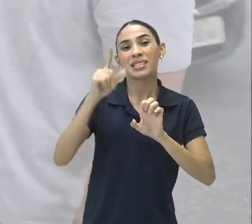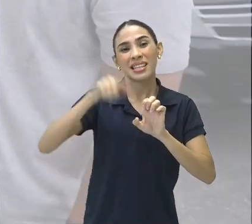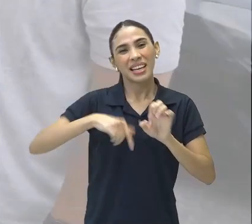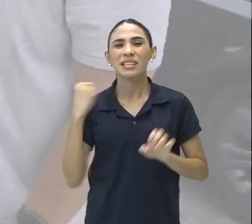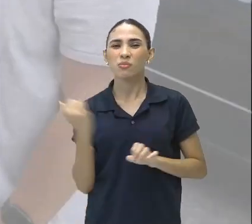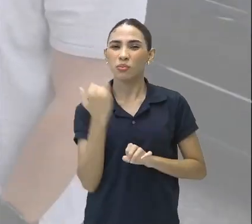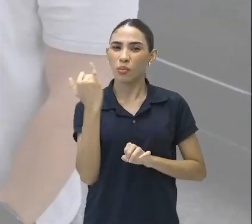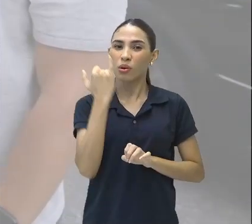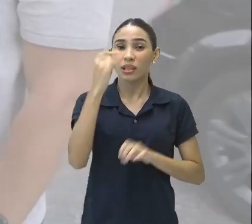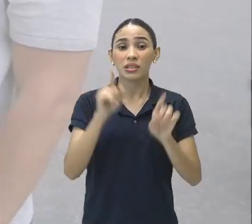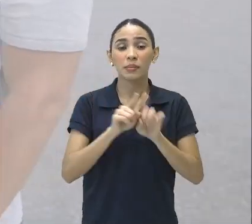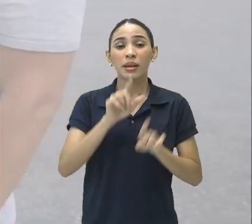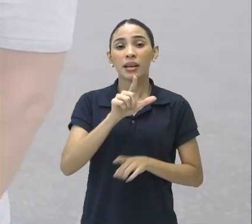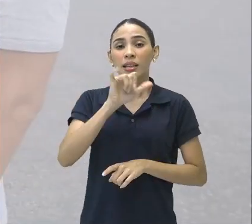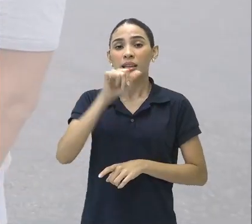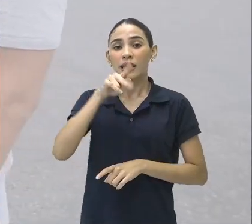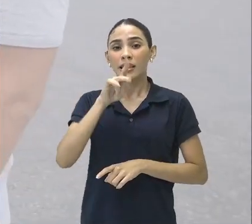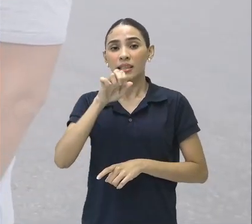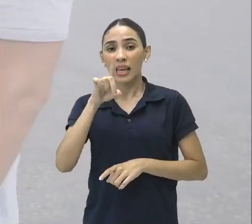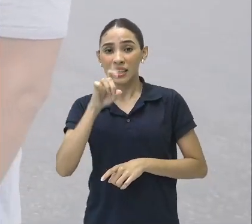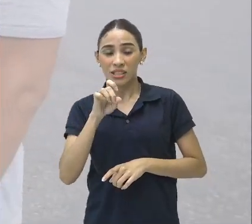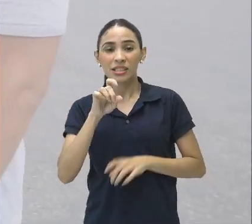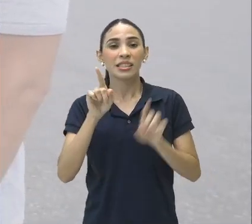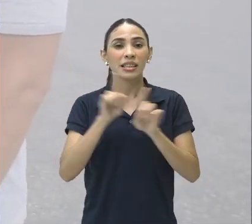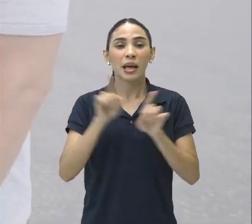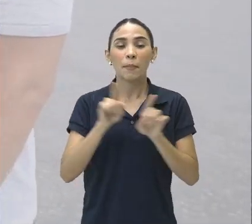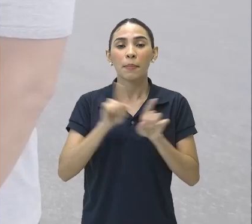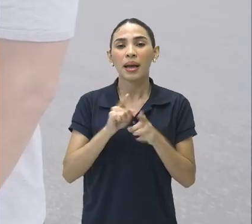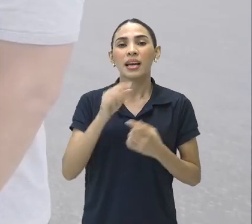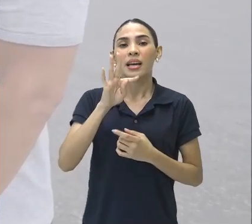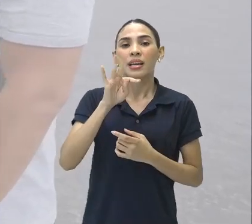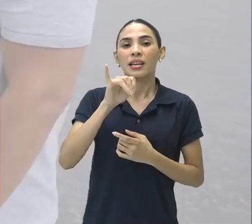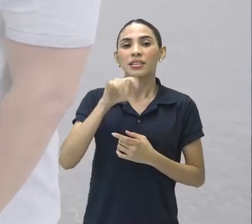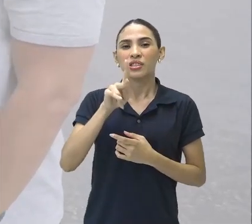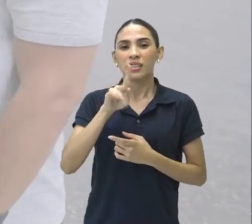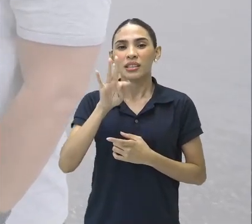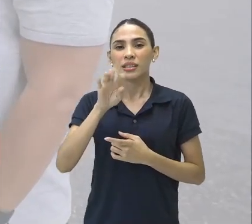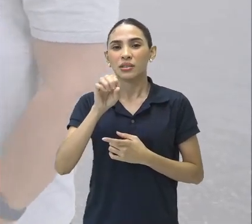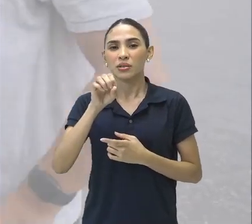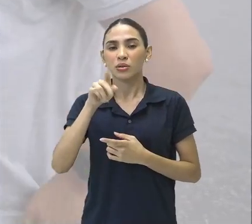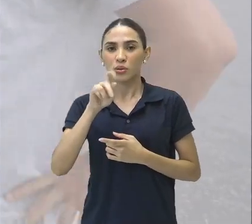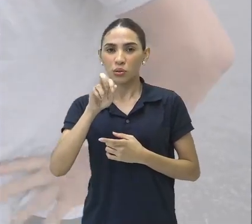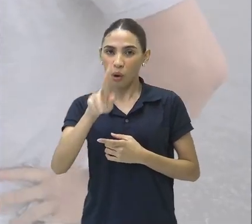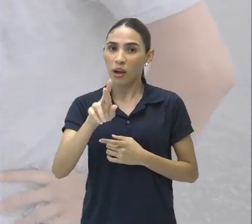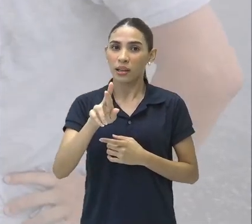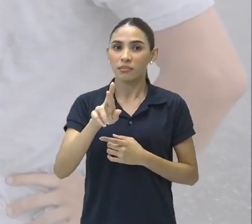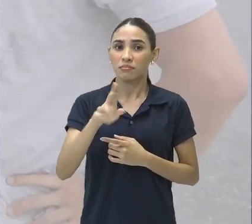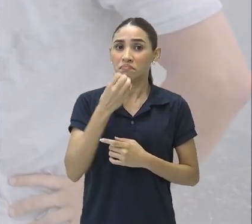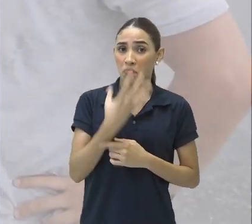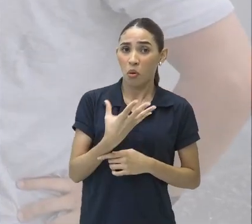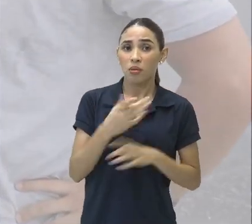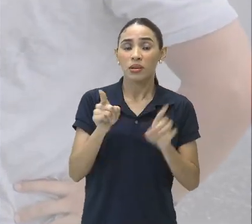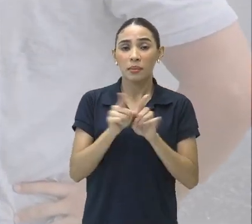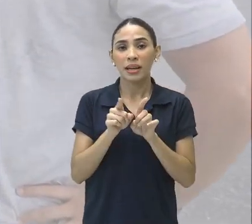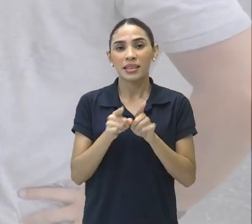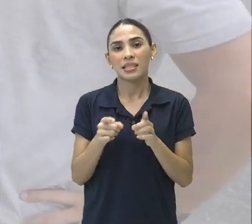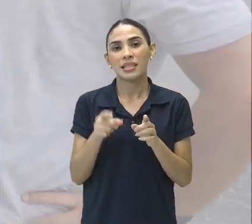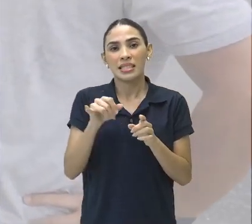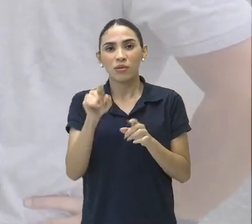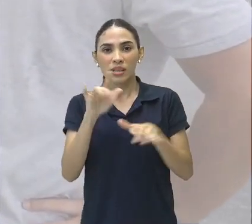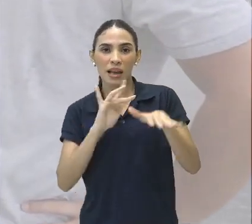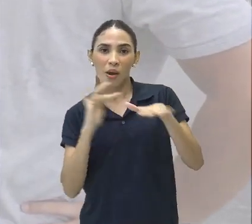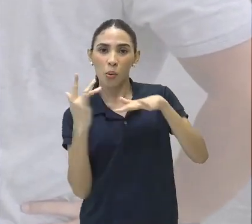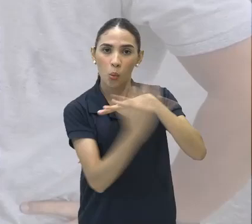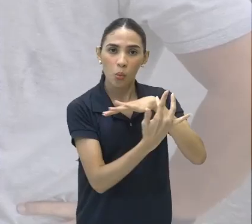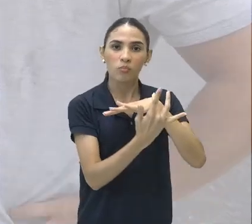configurar, o LinkedIn é um meio, o TikTok acaba tendo um alcance muito bom. Então você ter principalmente todas as redes sociais que